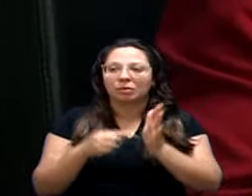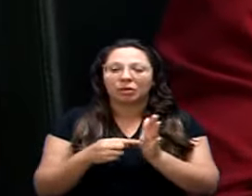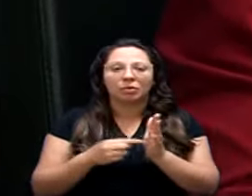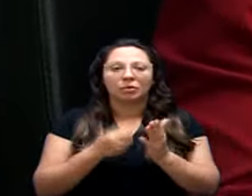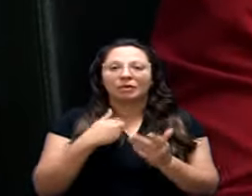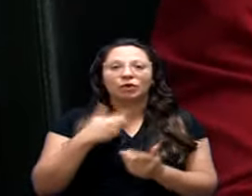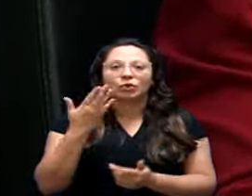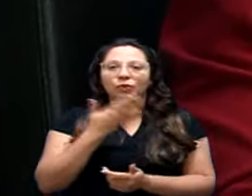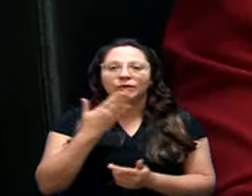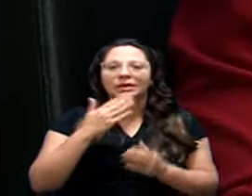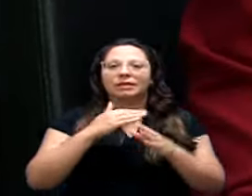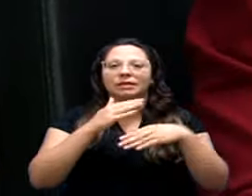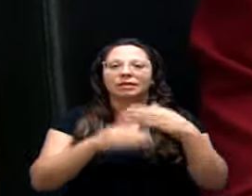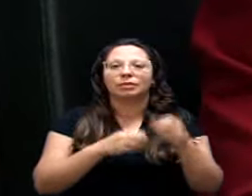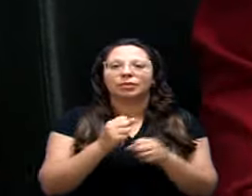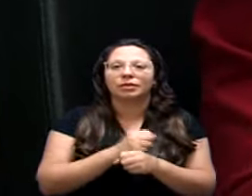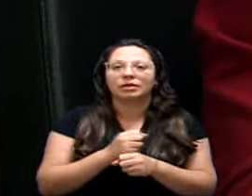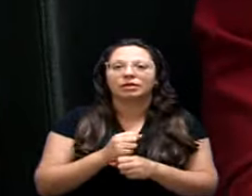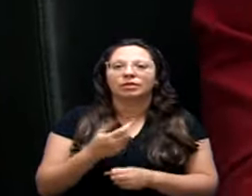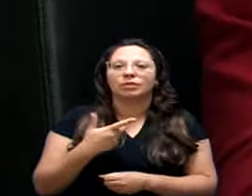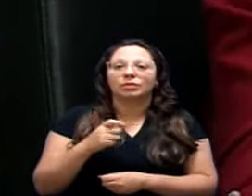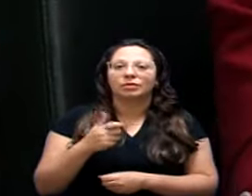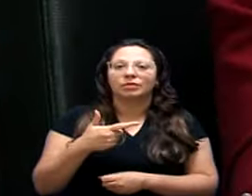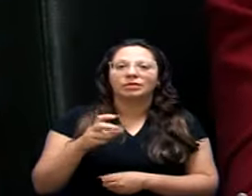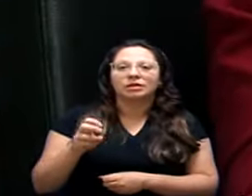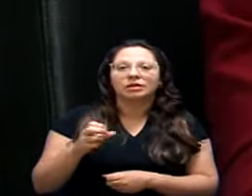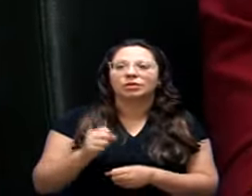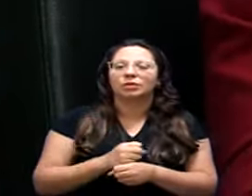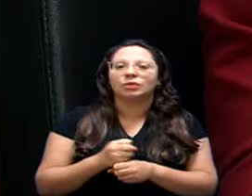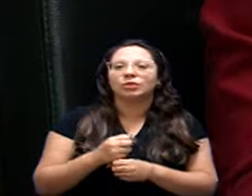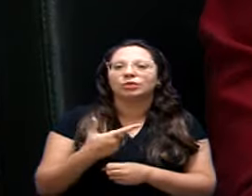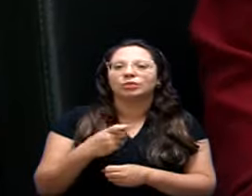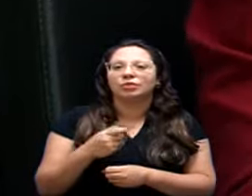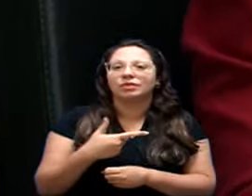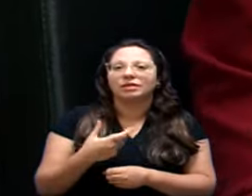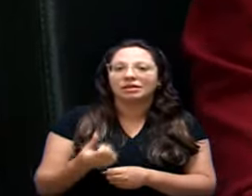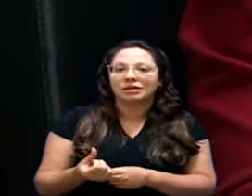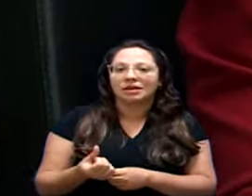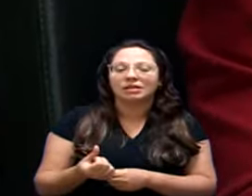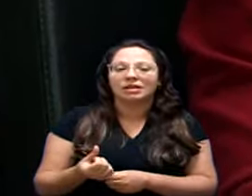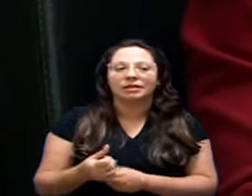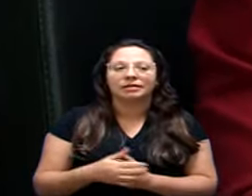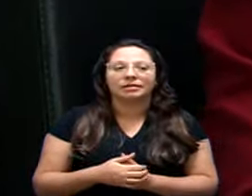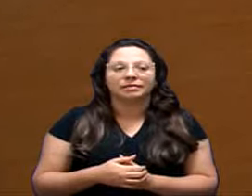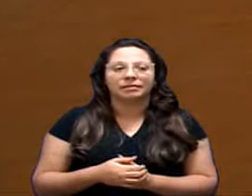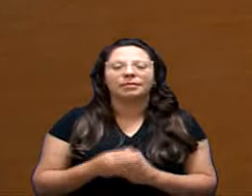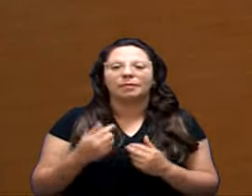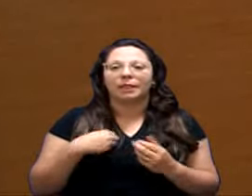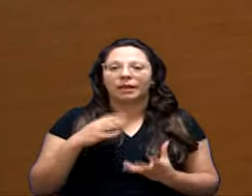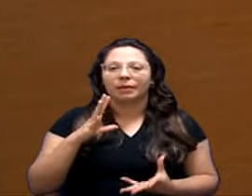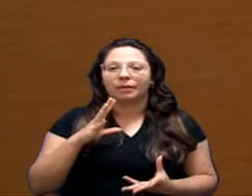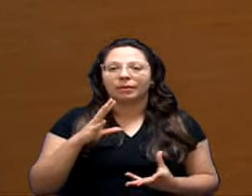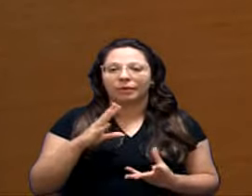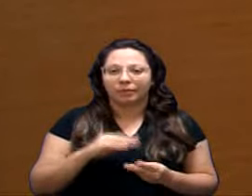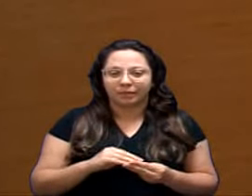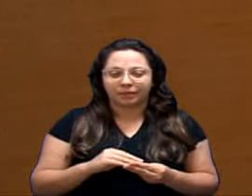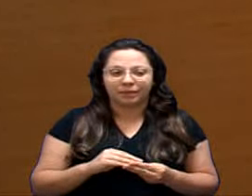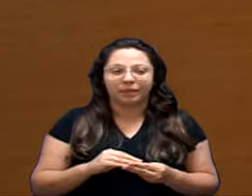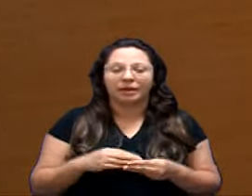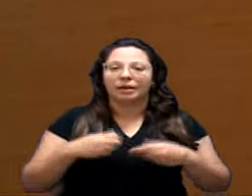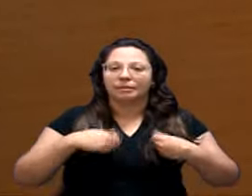2000 2026 nós teremos os planos setoriais is podia concluir por favor vou concluir teriam que